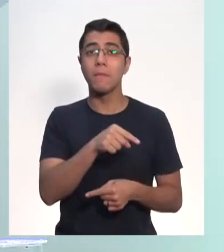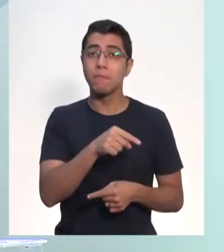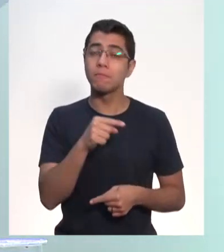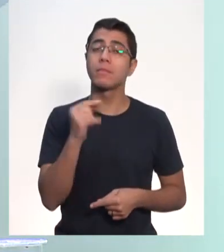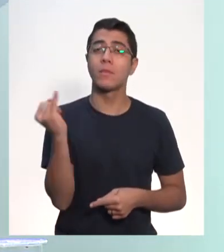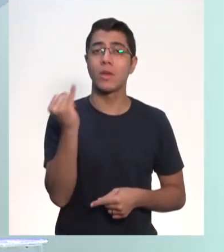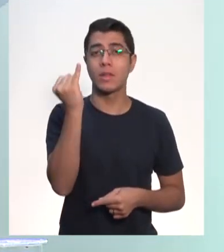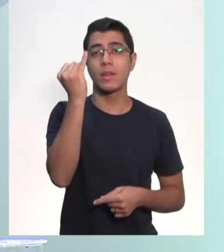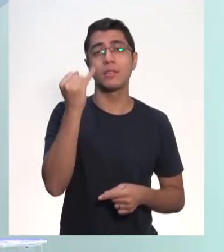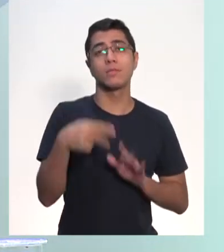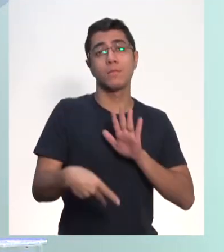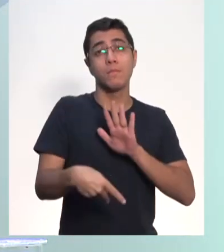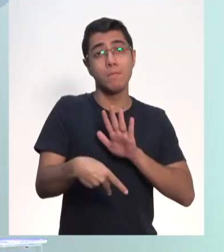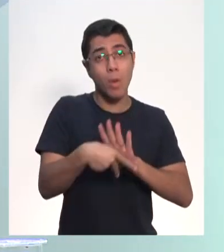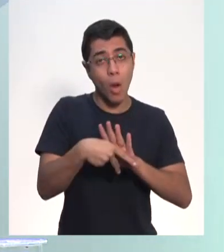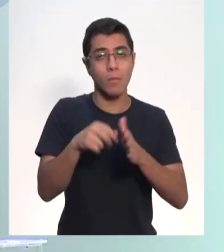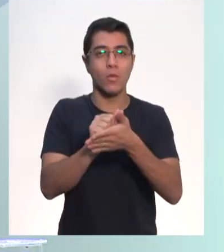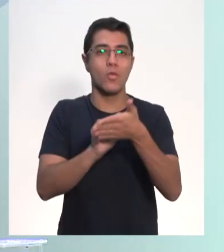bem?